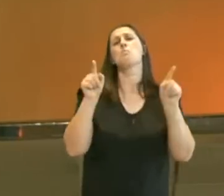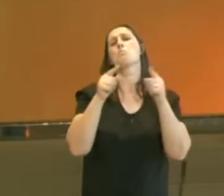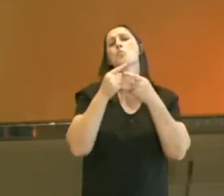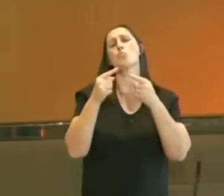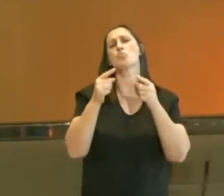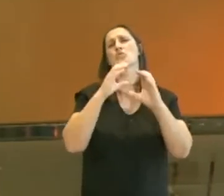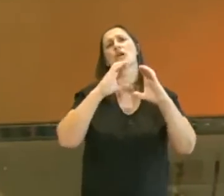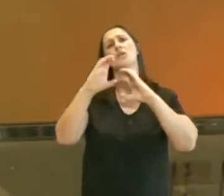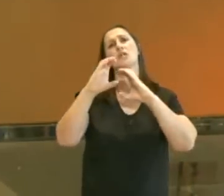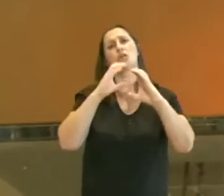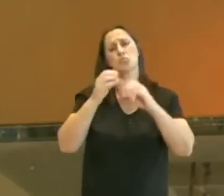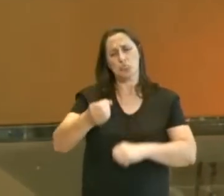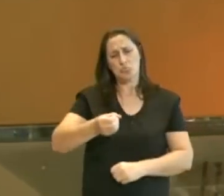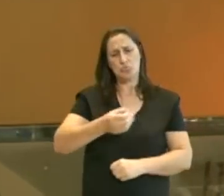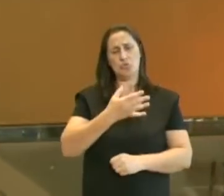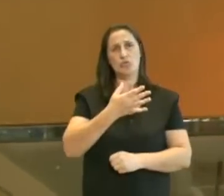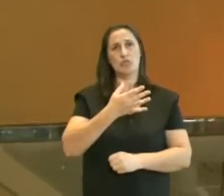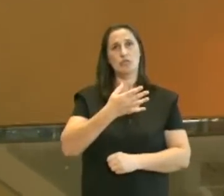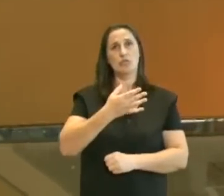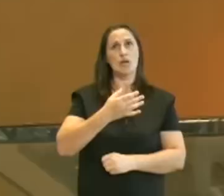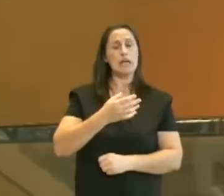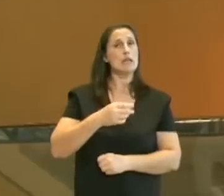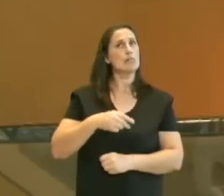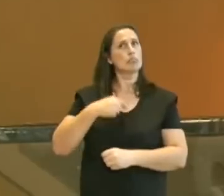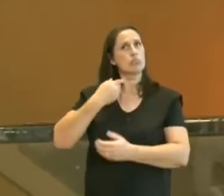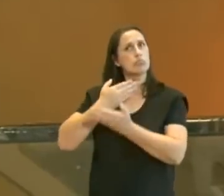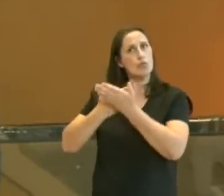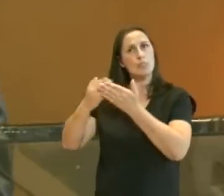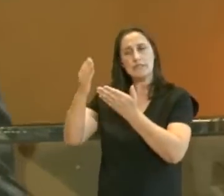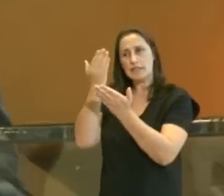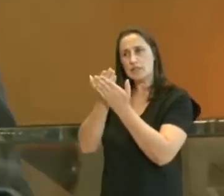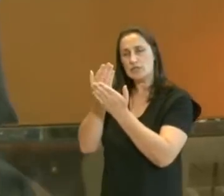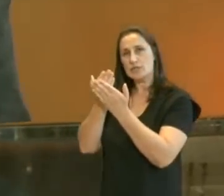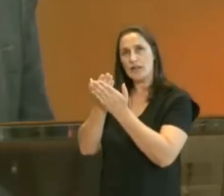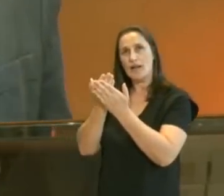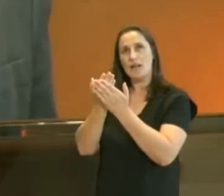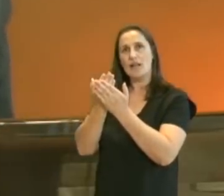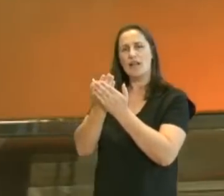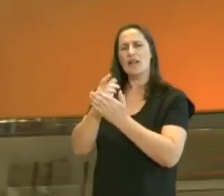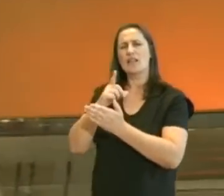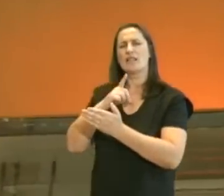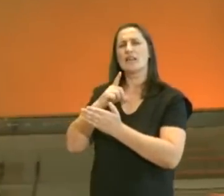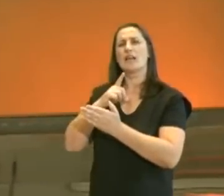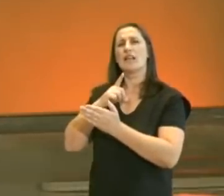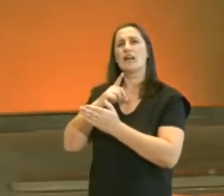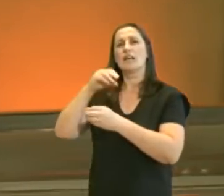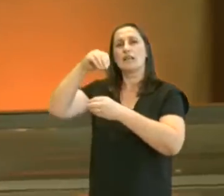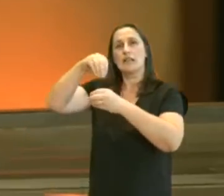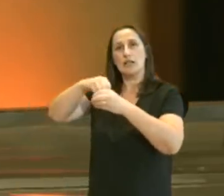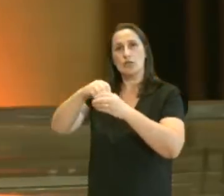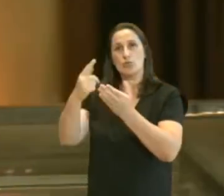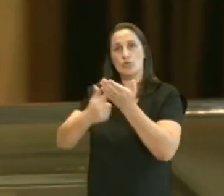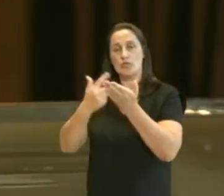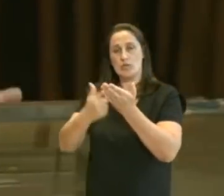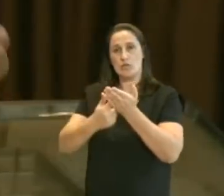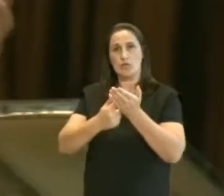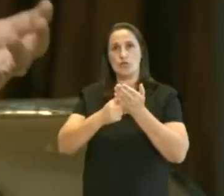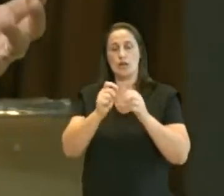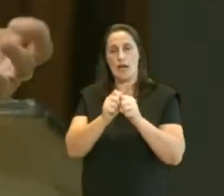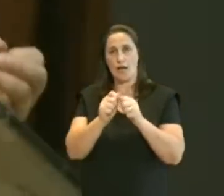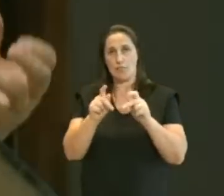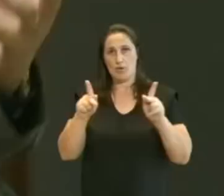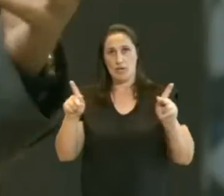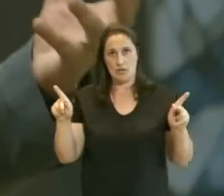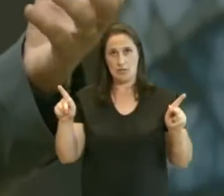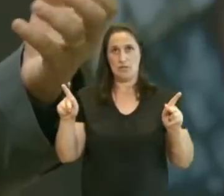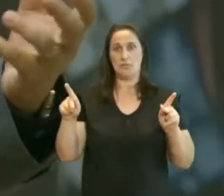não é? E eu achei lindo, um trecho do Apocalipse, que quando o